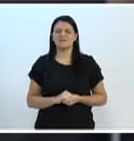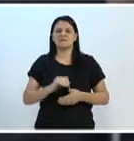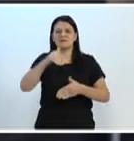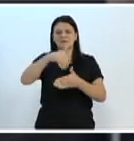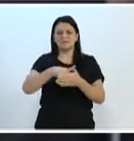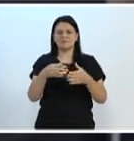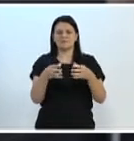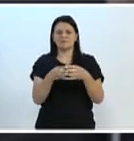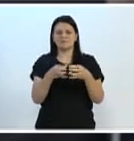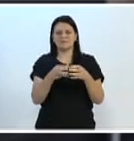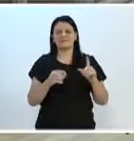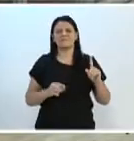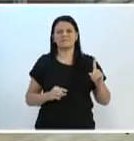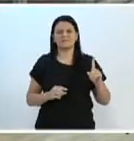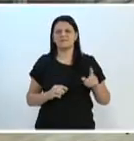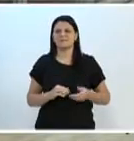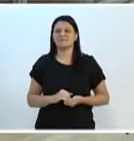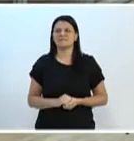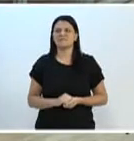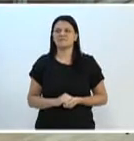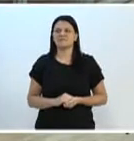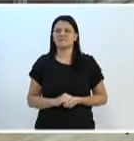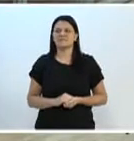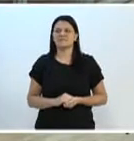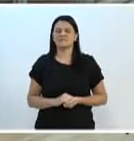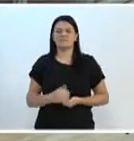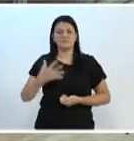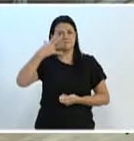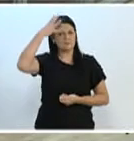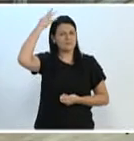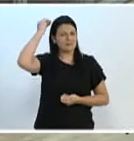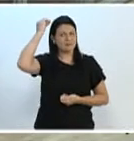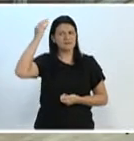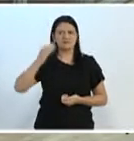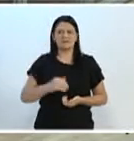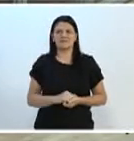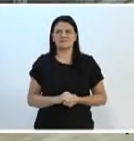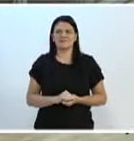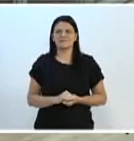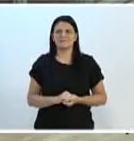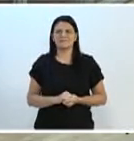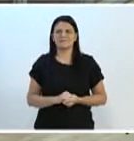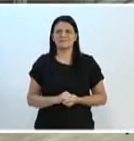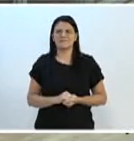Voto chapa 1. Vereador Alexandre Agenor Matias.